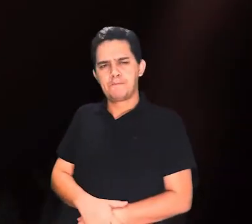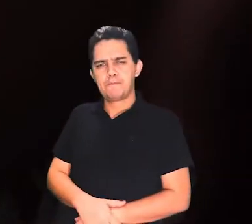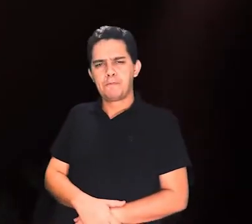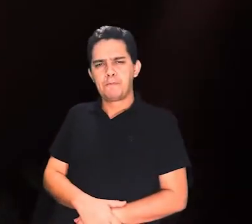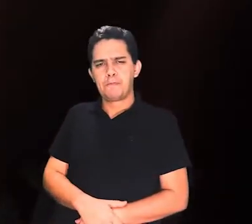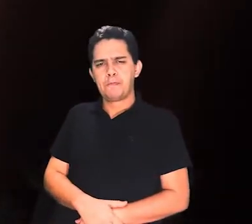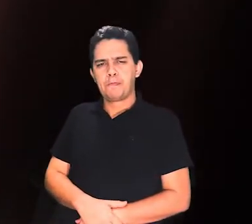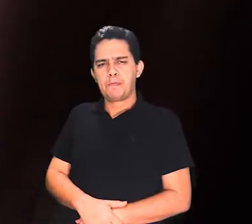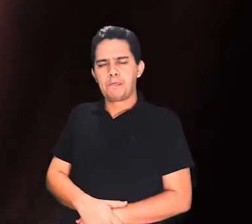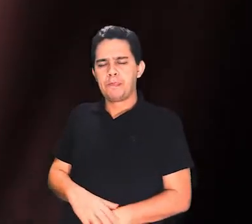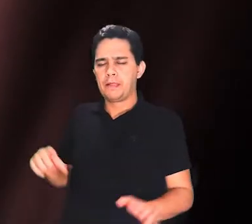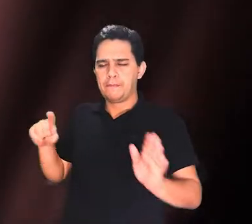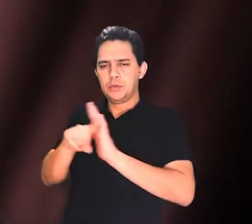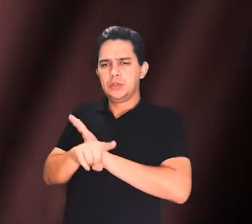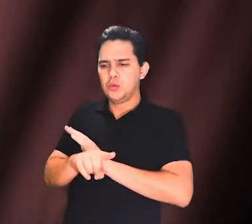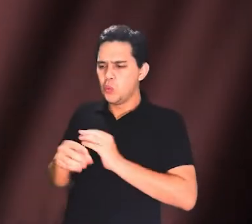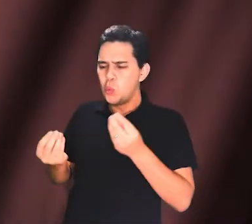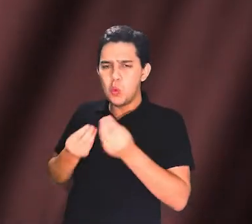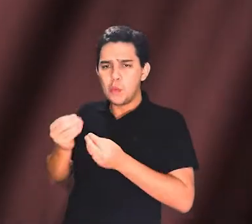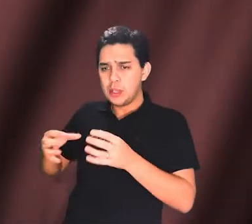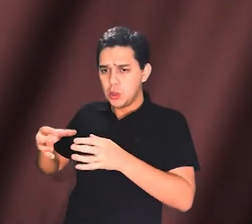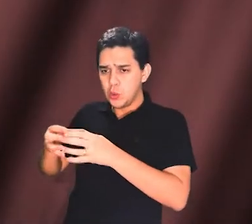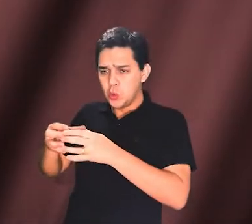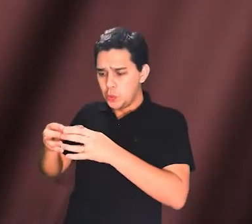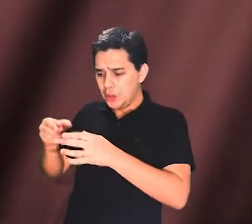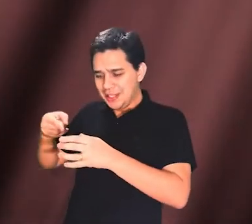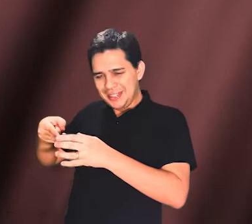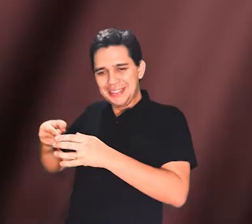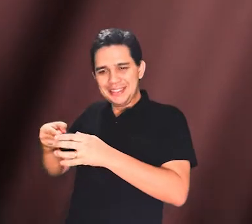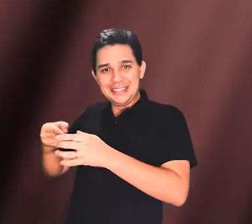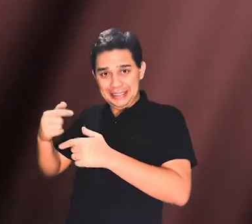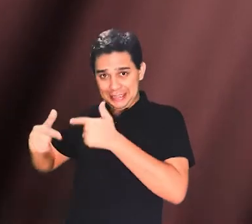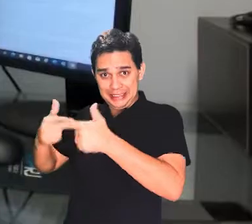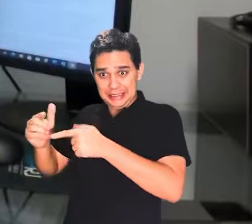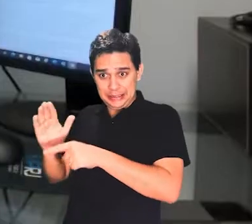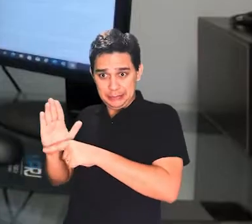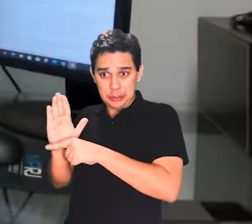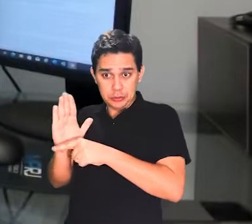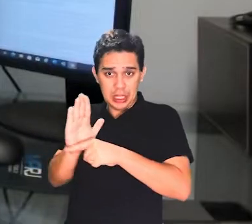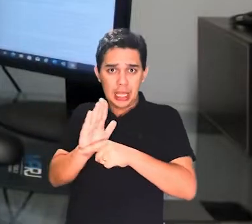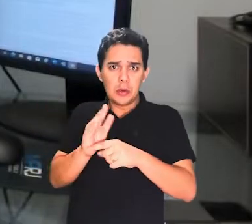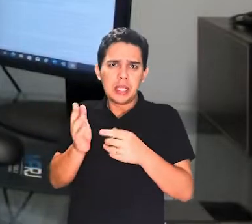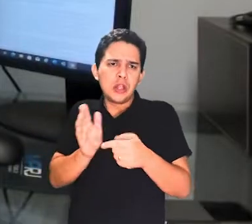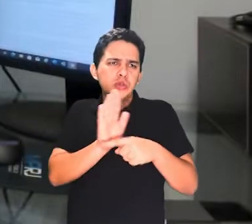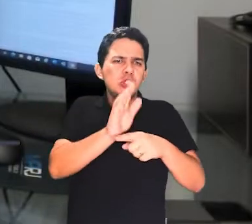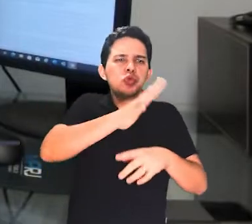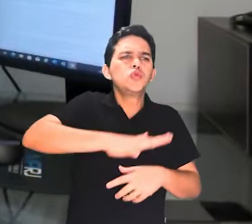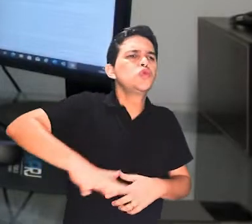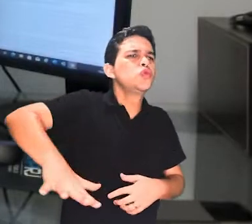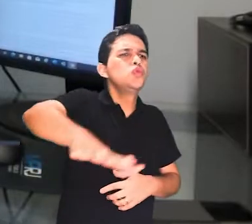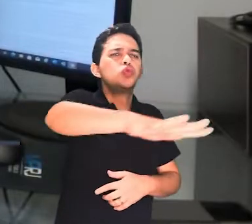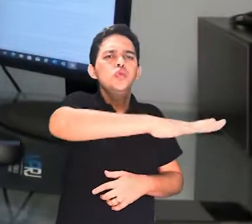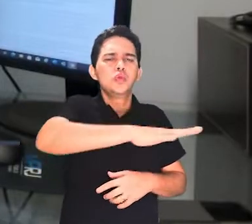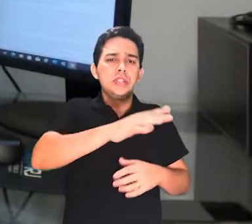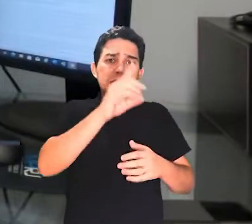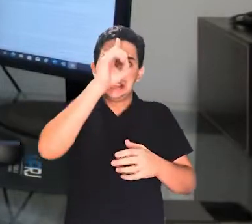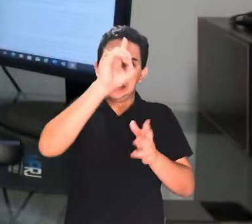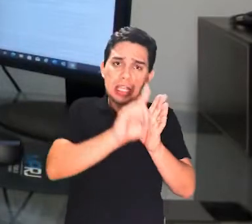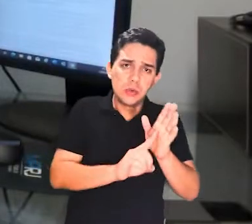atuação das promotorias de saúde, cível e pessoa com deficiência? Bom, de um modo geral, as promotorias de